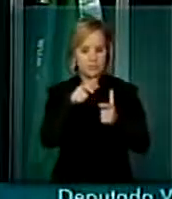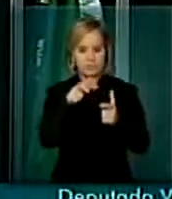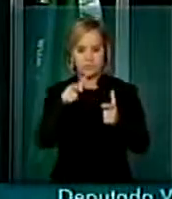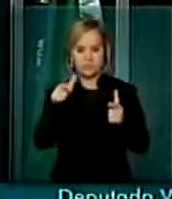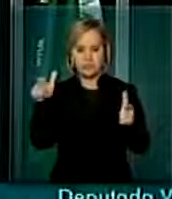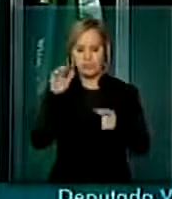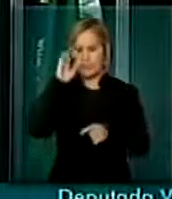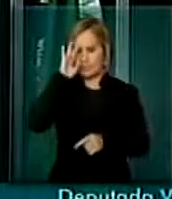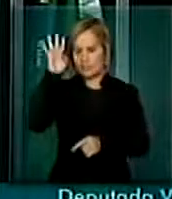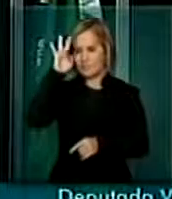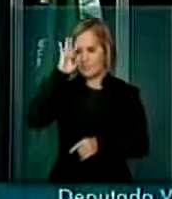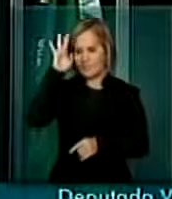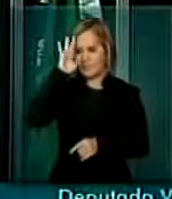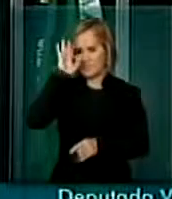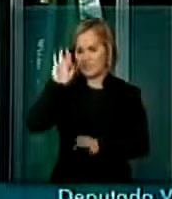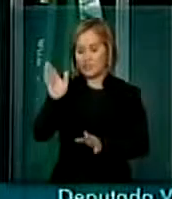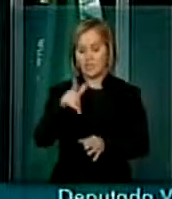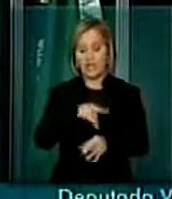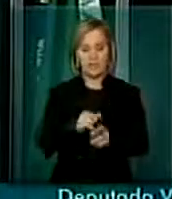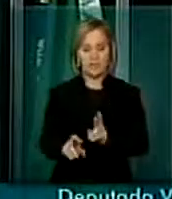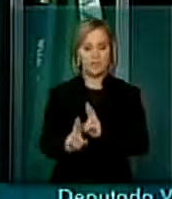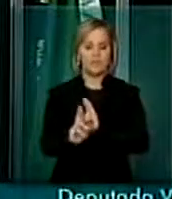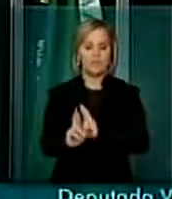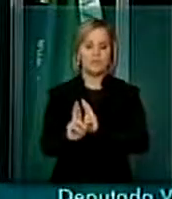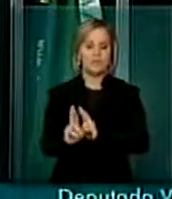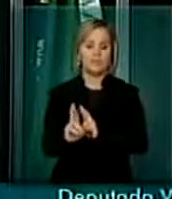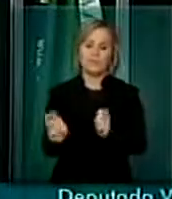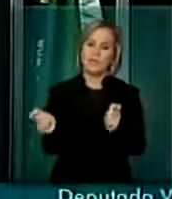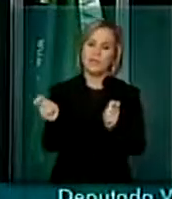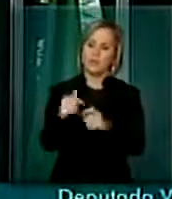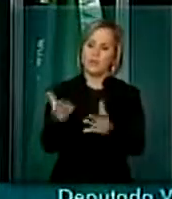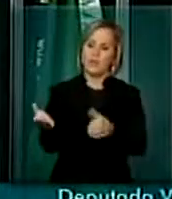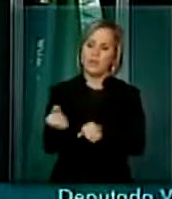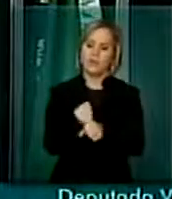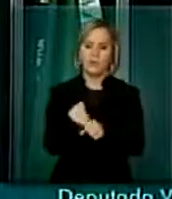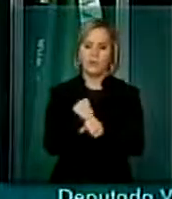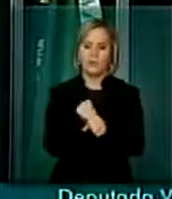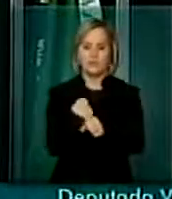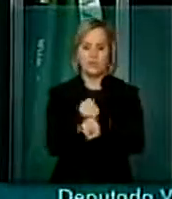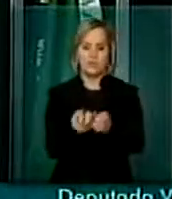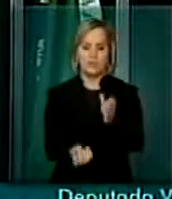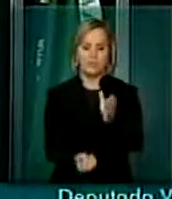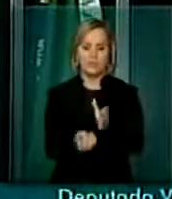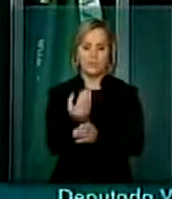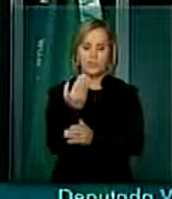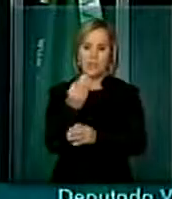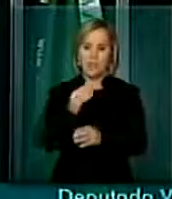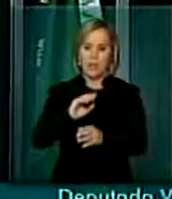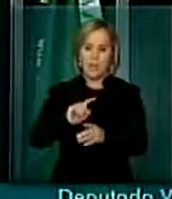há uma expectativa de que sejam gerados novos